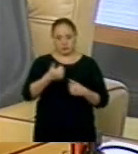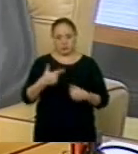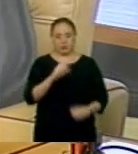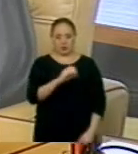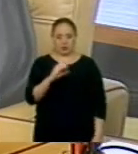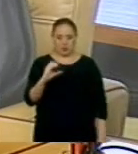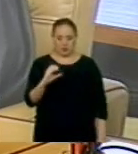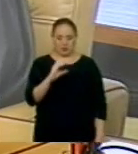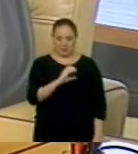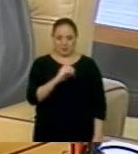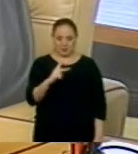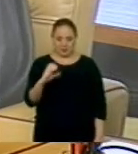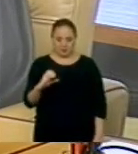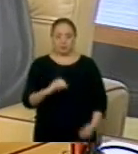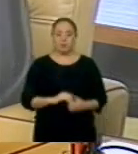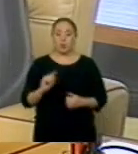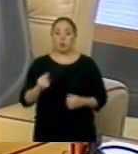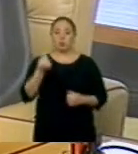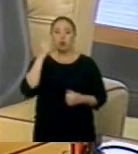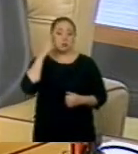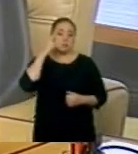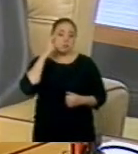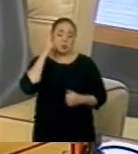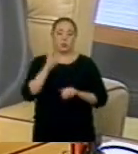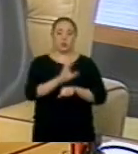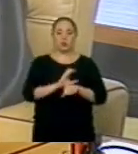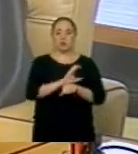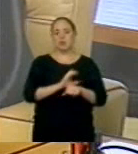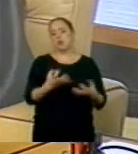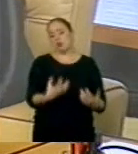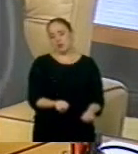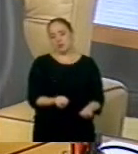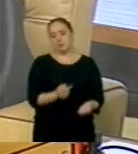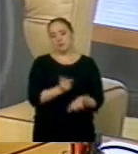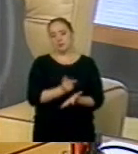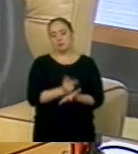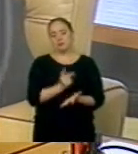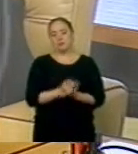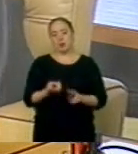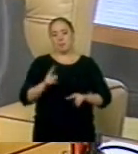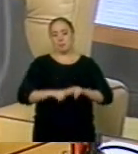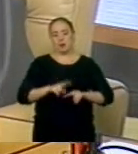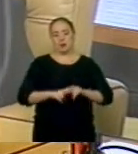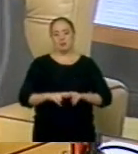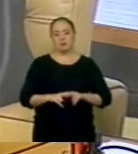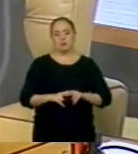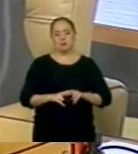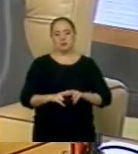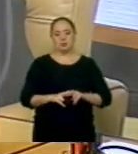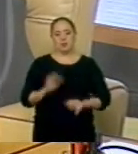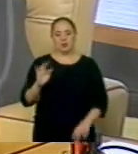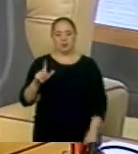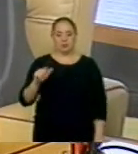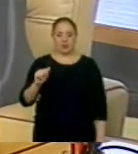única hipótese que a Constituição considera suficiente para a manutenção do encarceramento do flagrado.